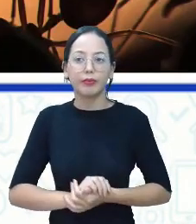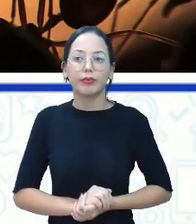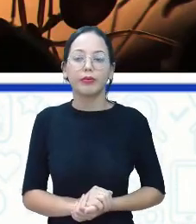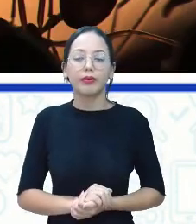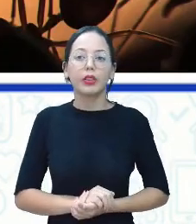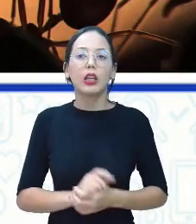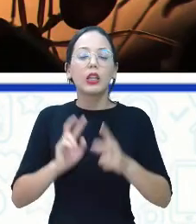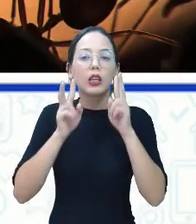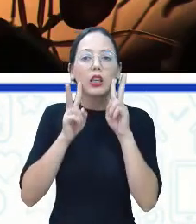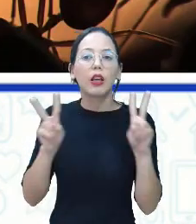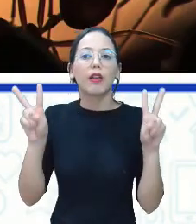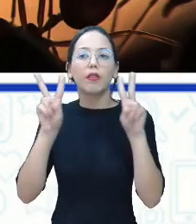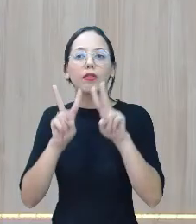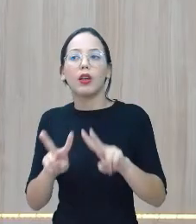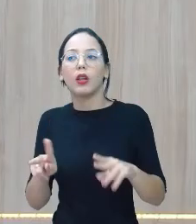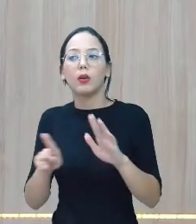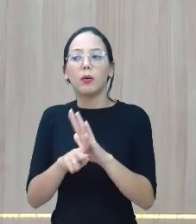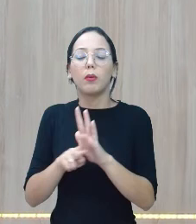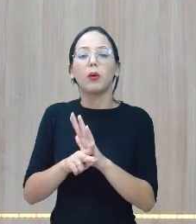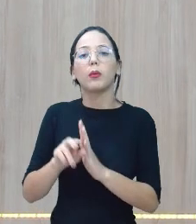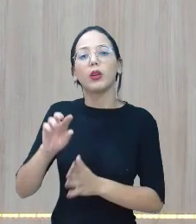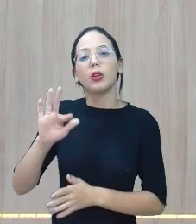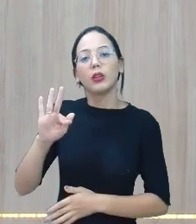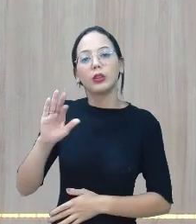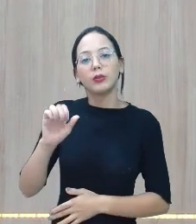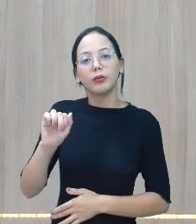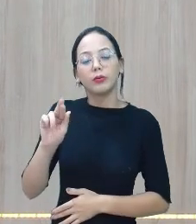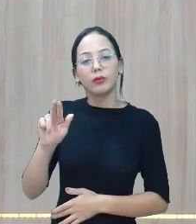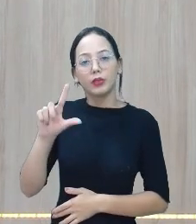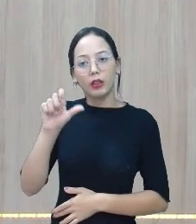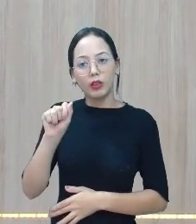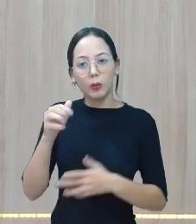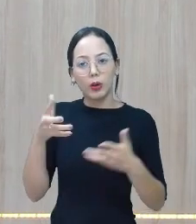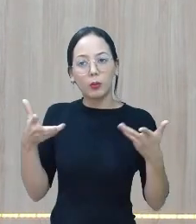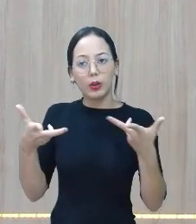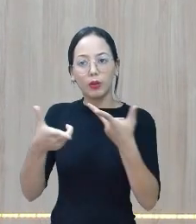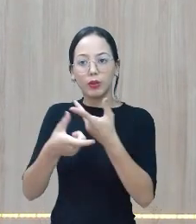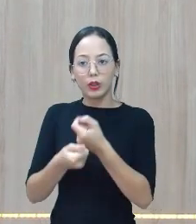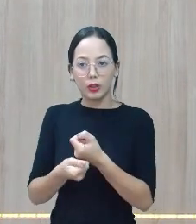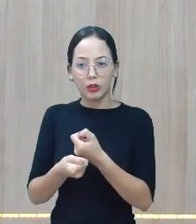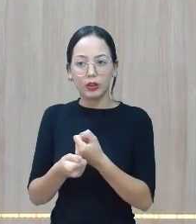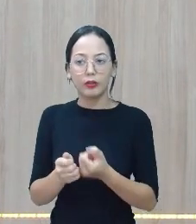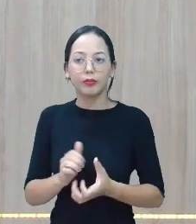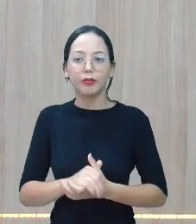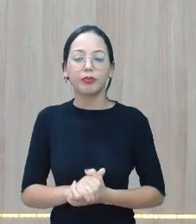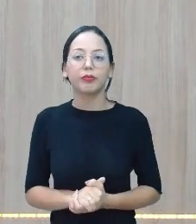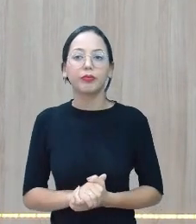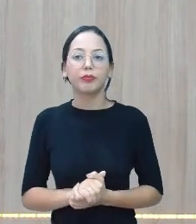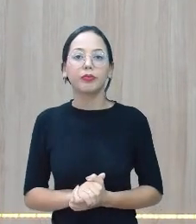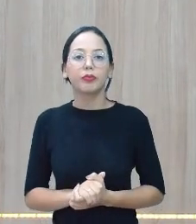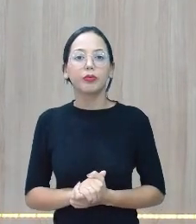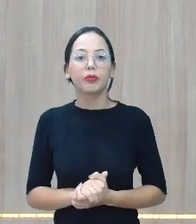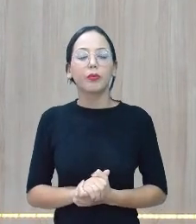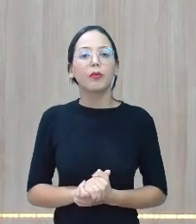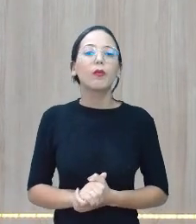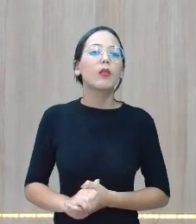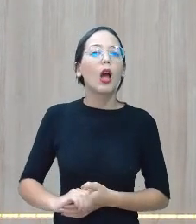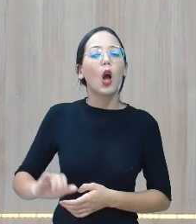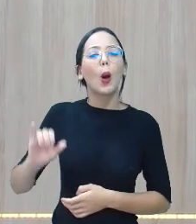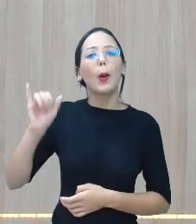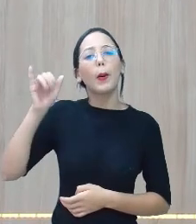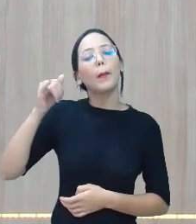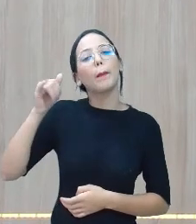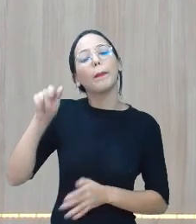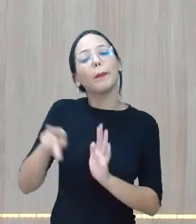e vendo, não é? Essa fábula que é maravilhosa, que diz que os preguiçosos colhem o